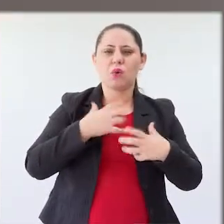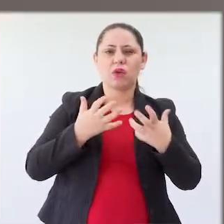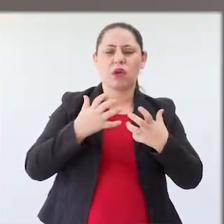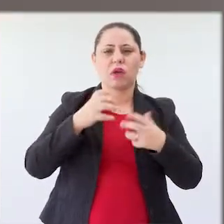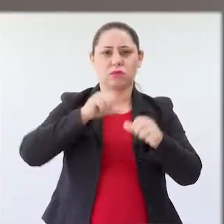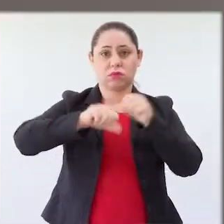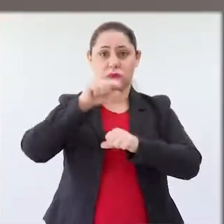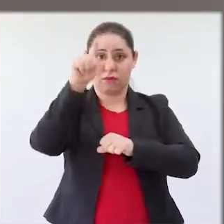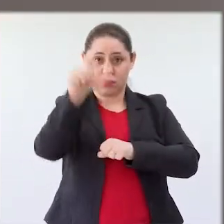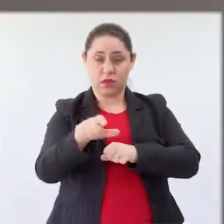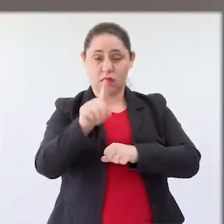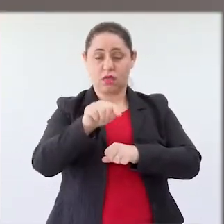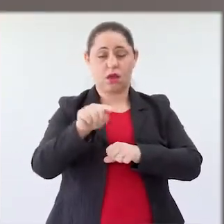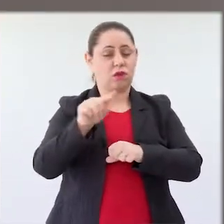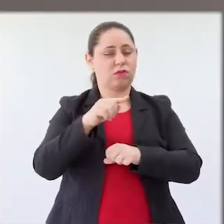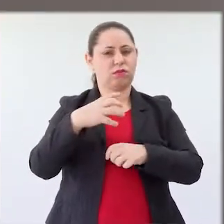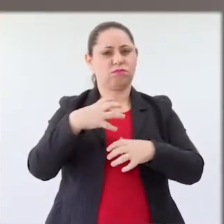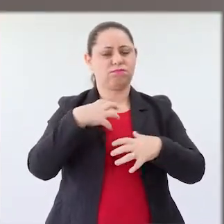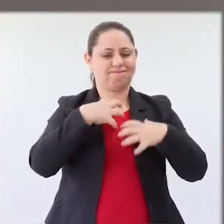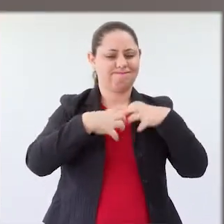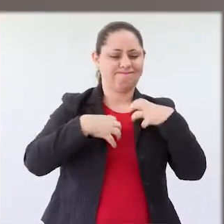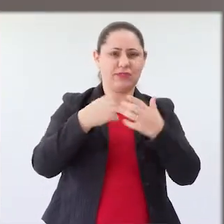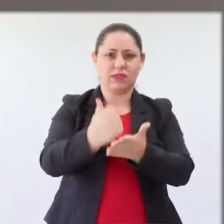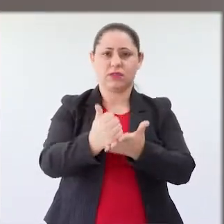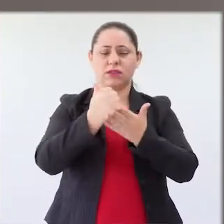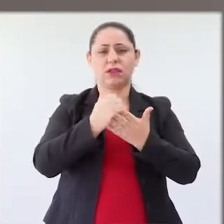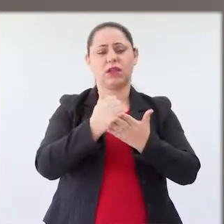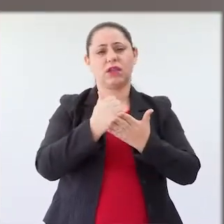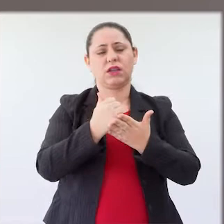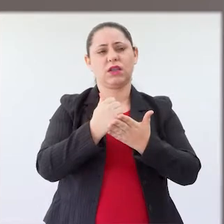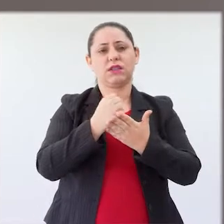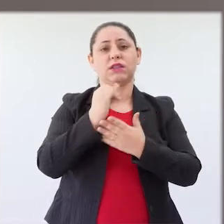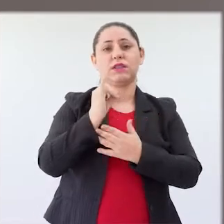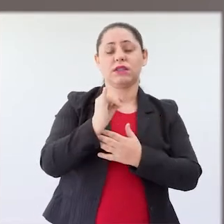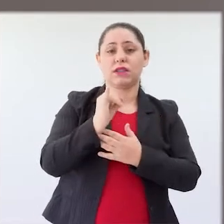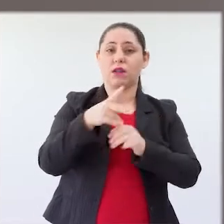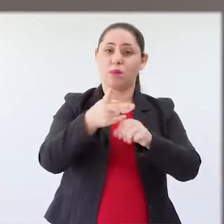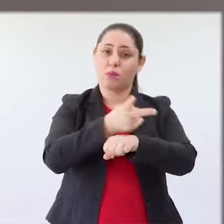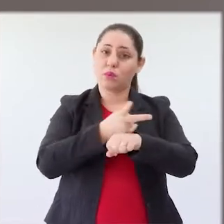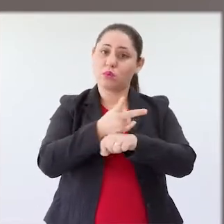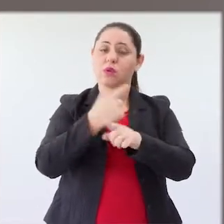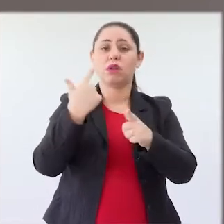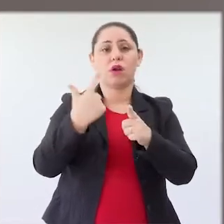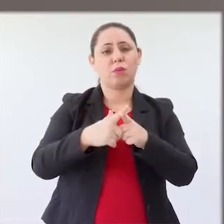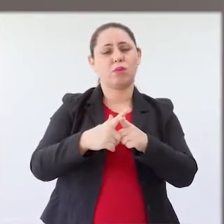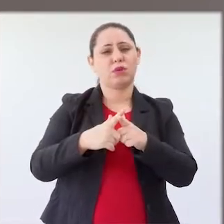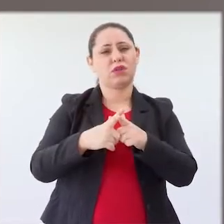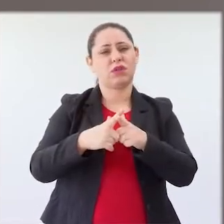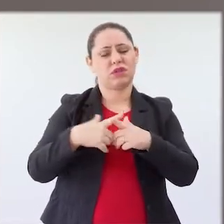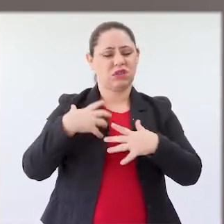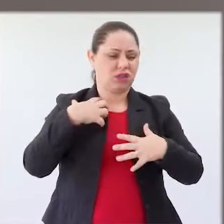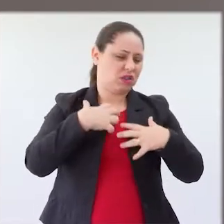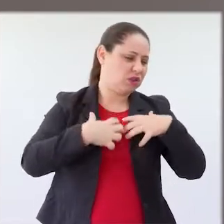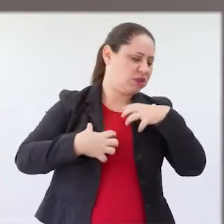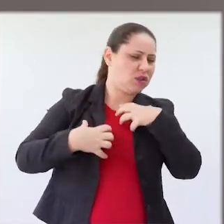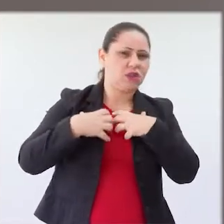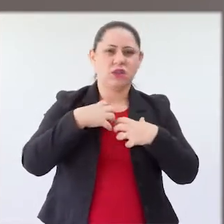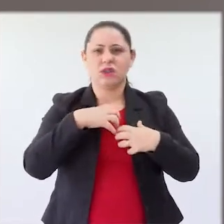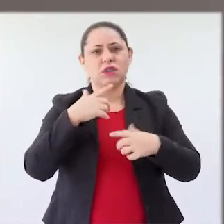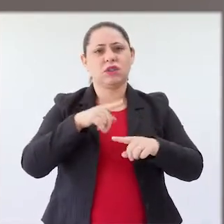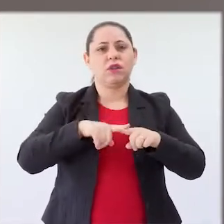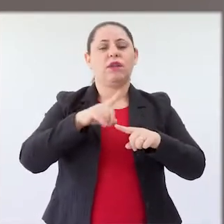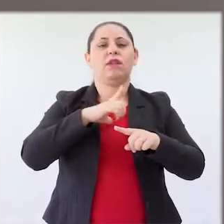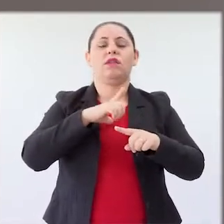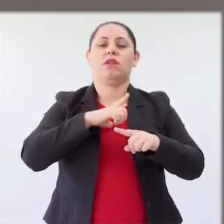te incomoda? Né? Eles sempre me trazem uma queixa. Se eles estão me procurando é porque algo está incomodando. Então tem algo